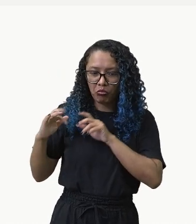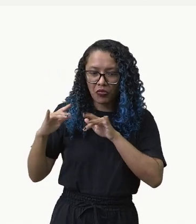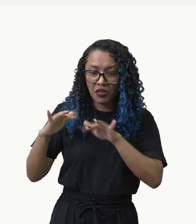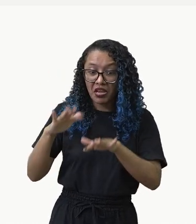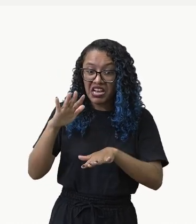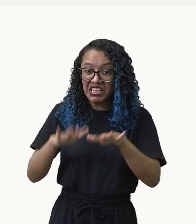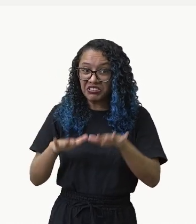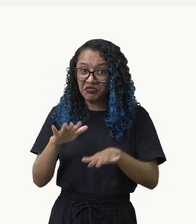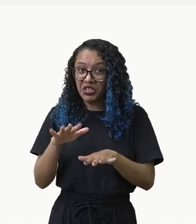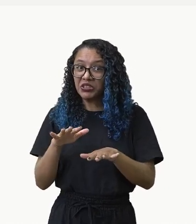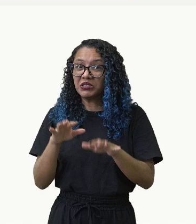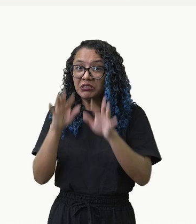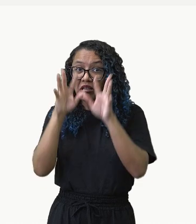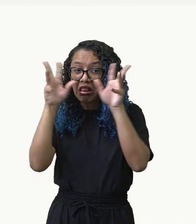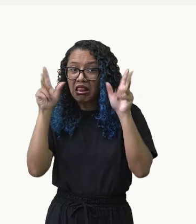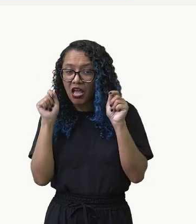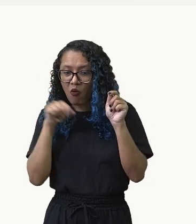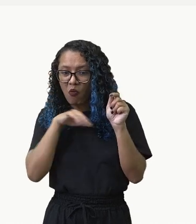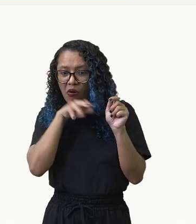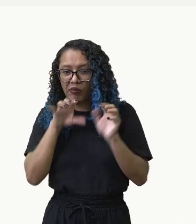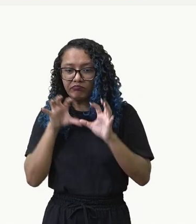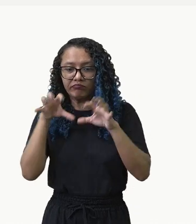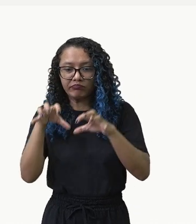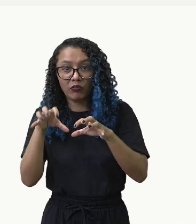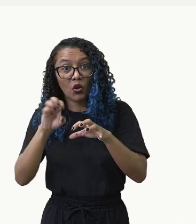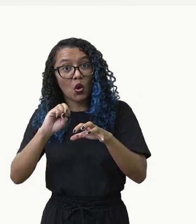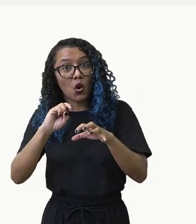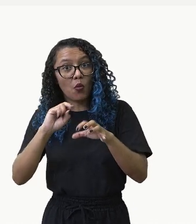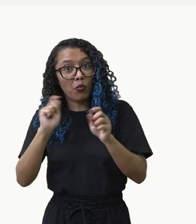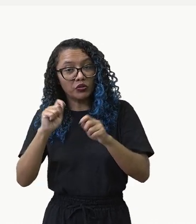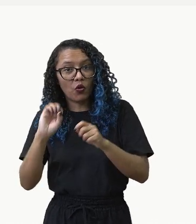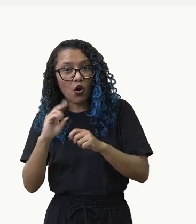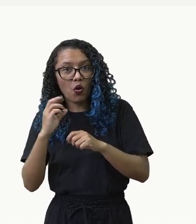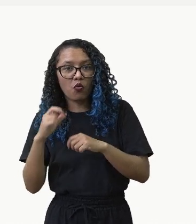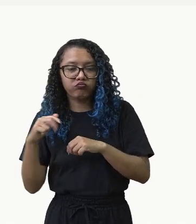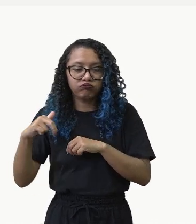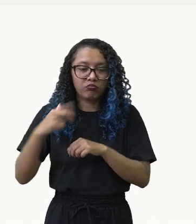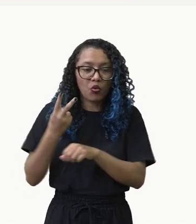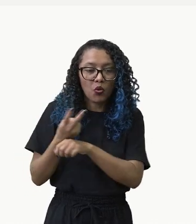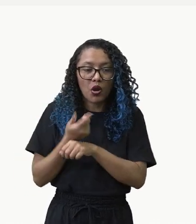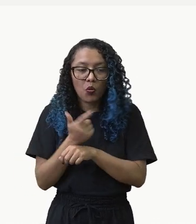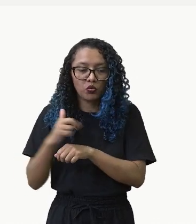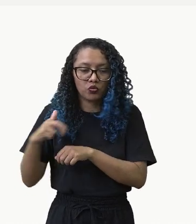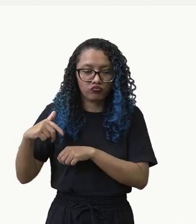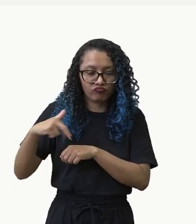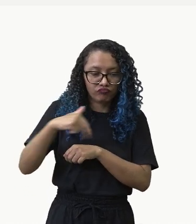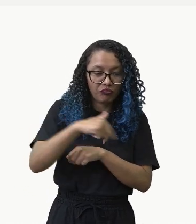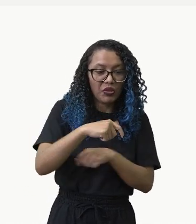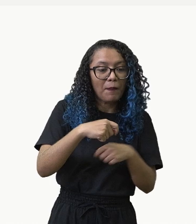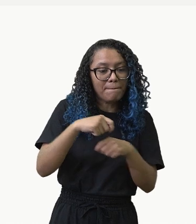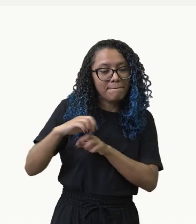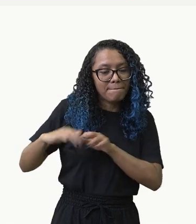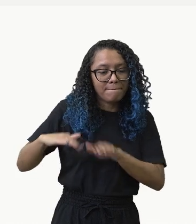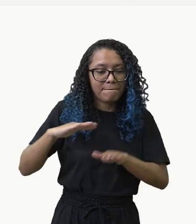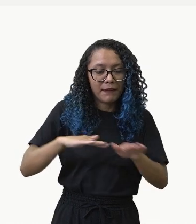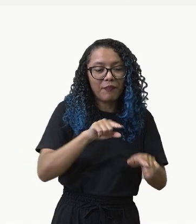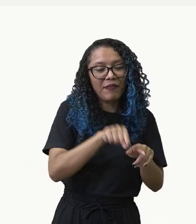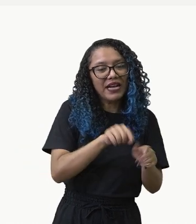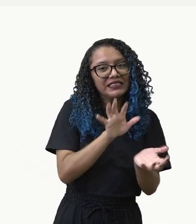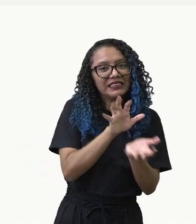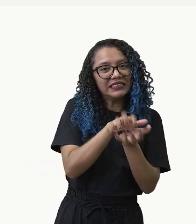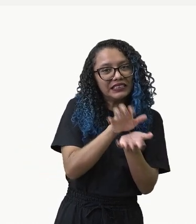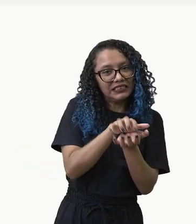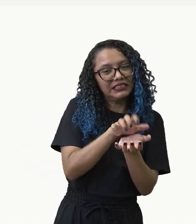comido pelos leões ou atravessa o rio buscando nova passagem mas tem que enfrentar os cocodrilos então Aqui nós temos três